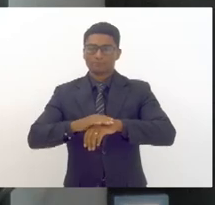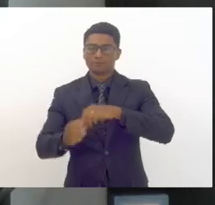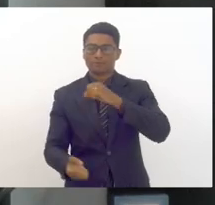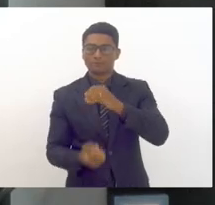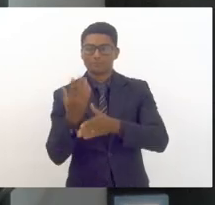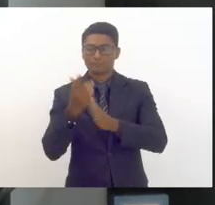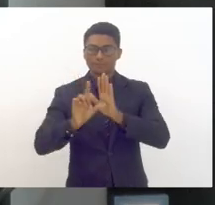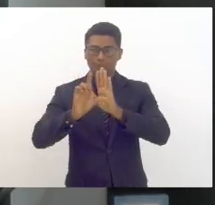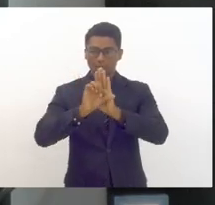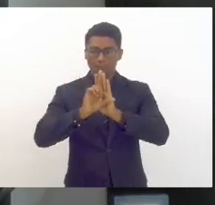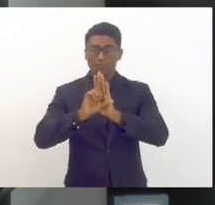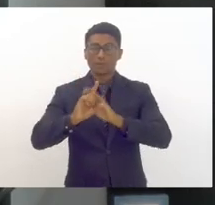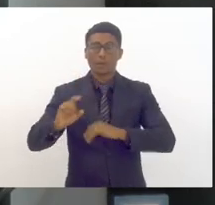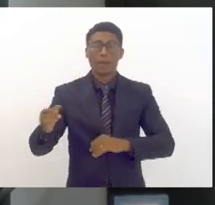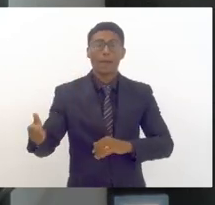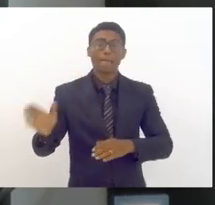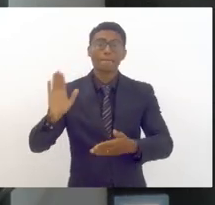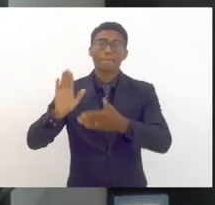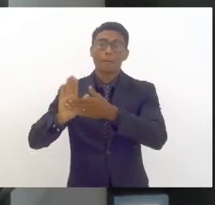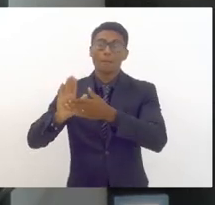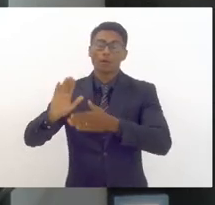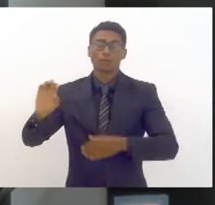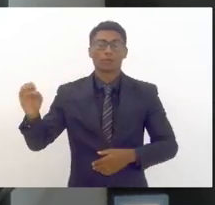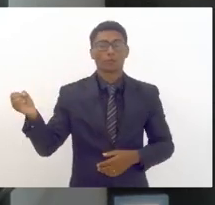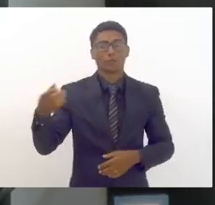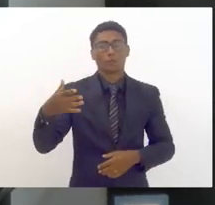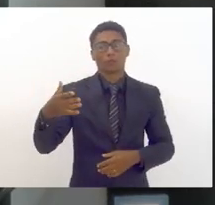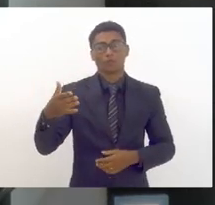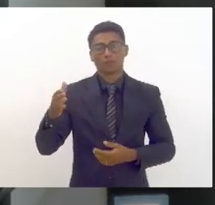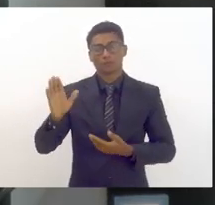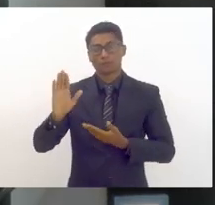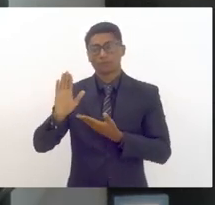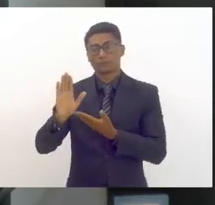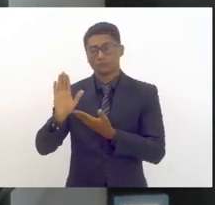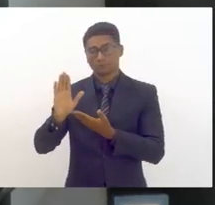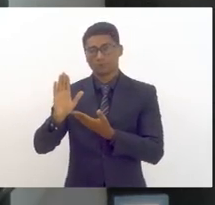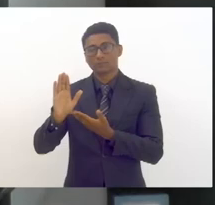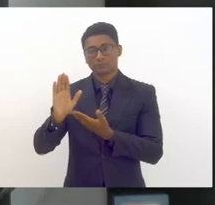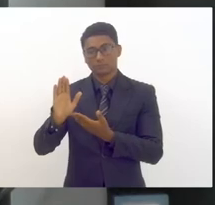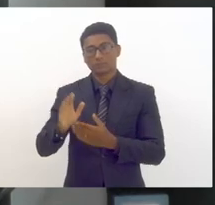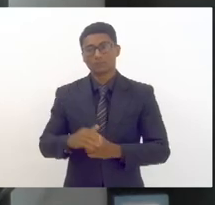nova proposta legislativa, sendo aqui, não é,